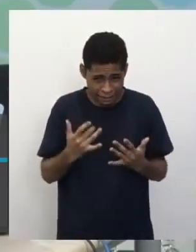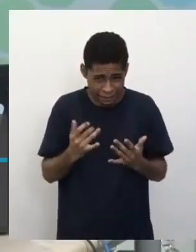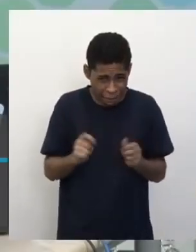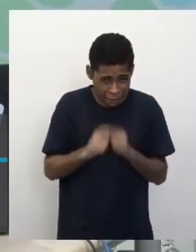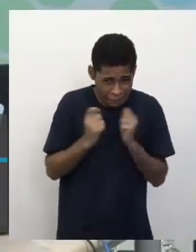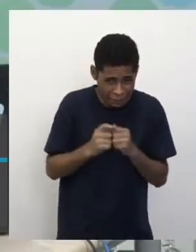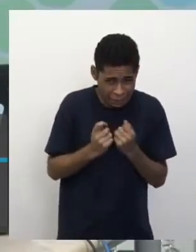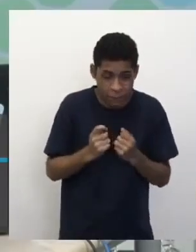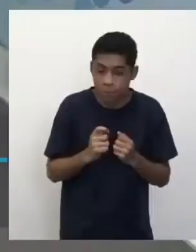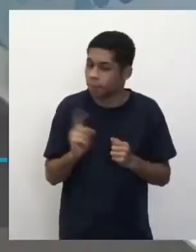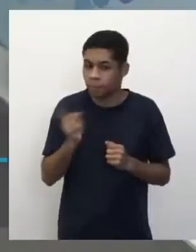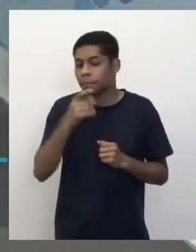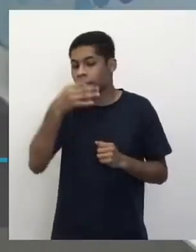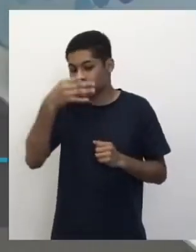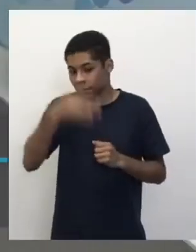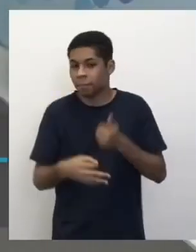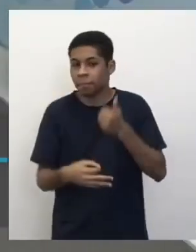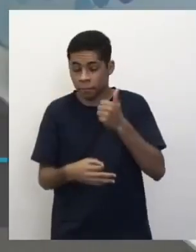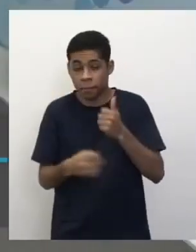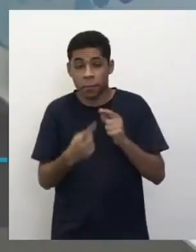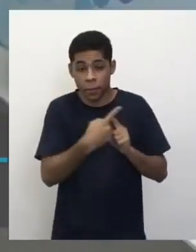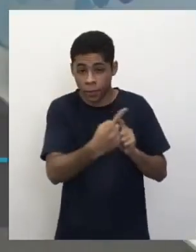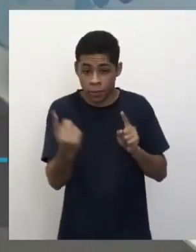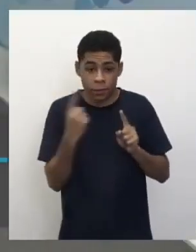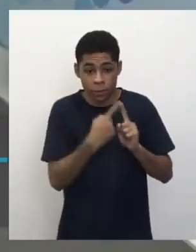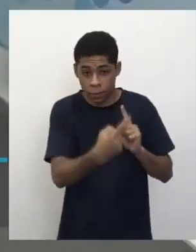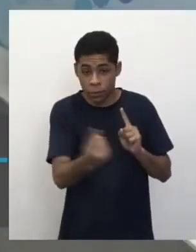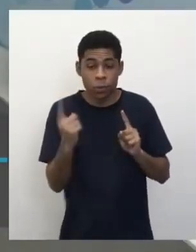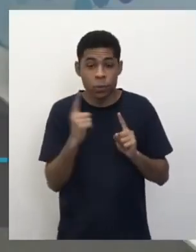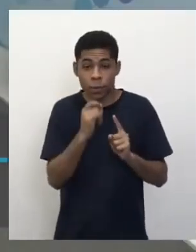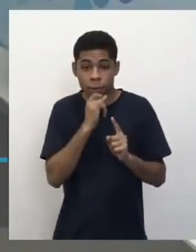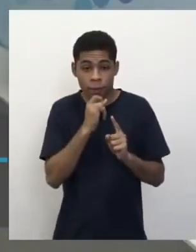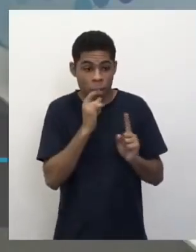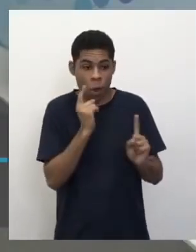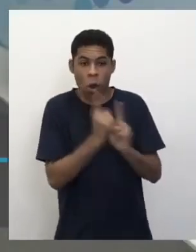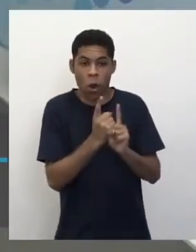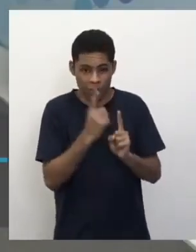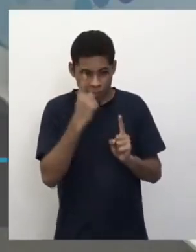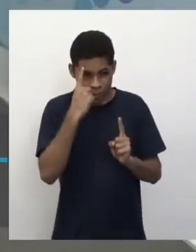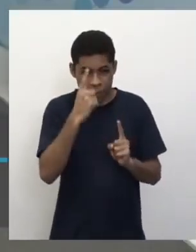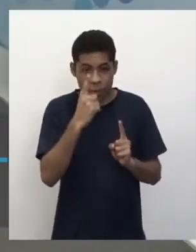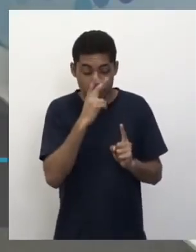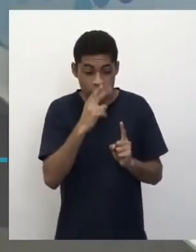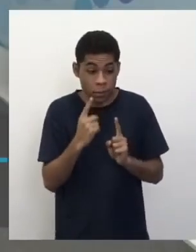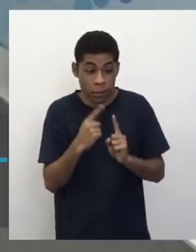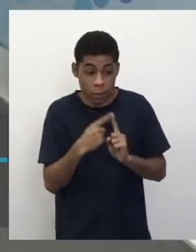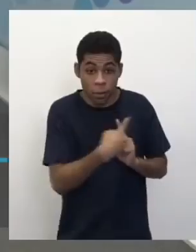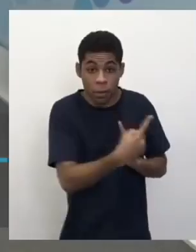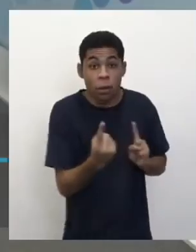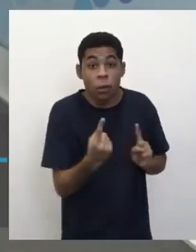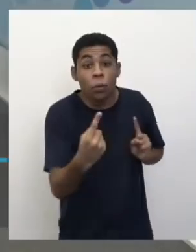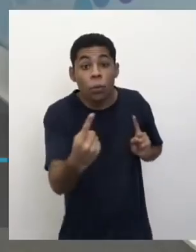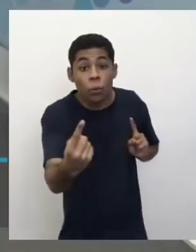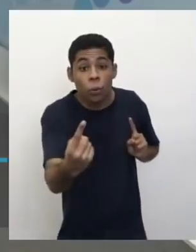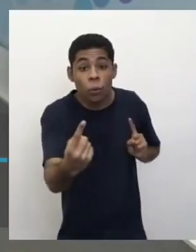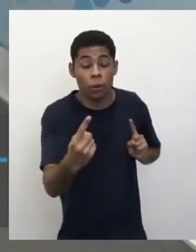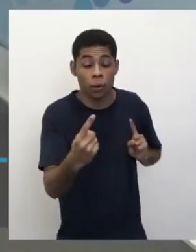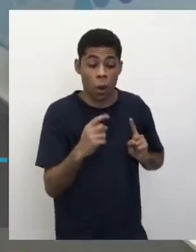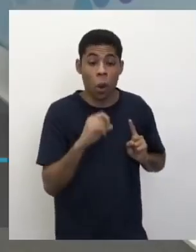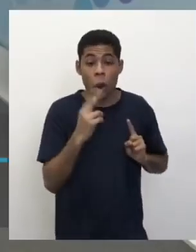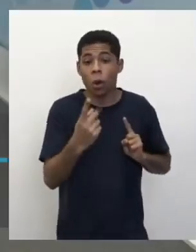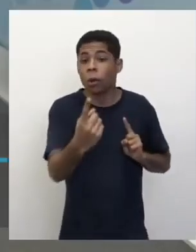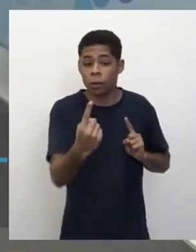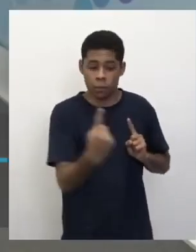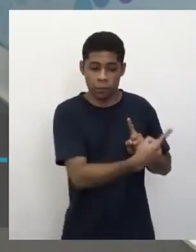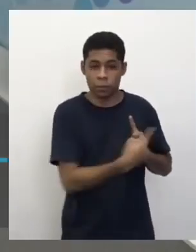falou certinho. O circuito se caracteriza quando um ponto de chegada se encontra com o ponto de partida, né? Então, dessa forma, é um percurso